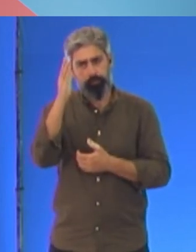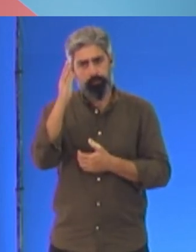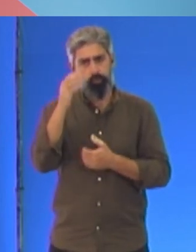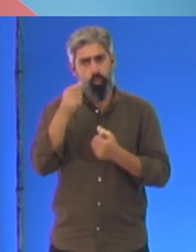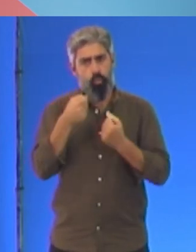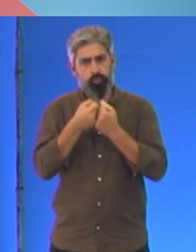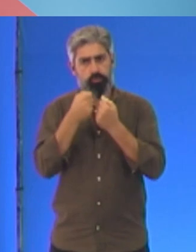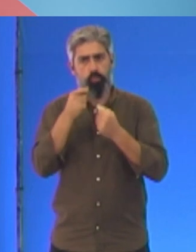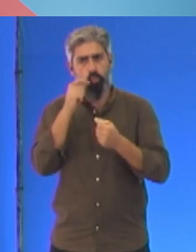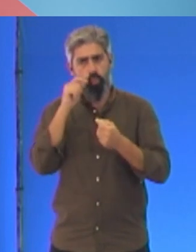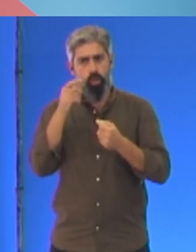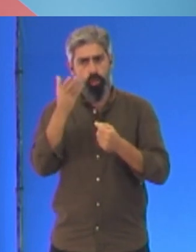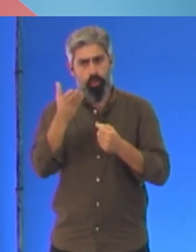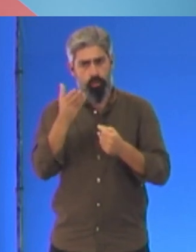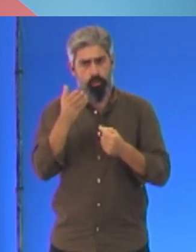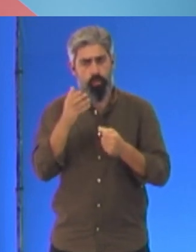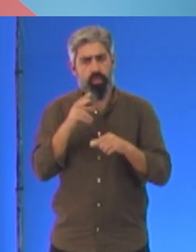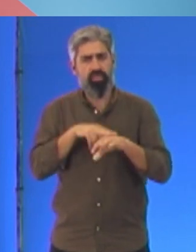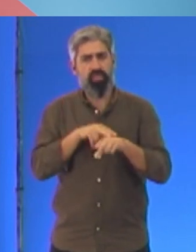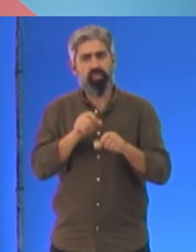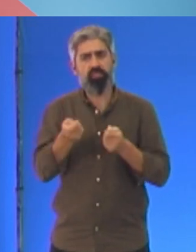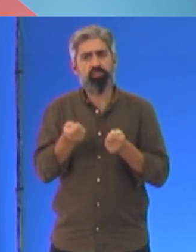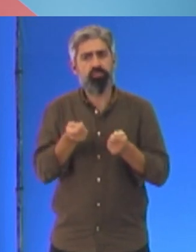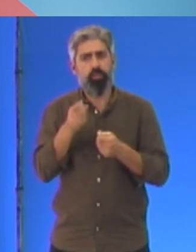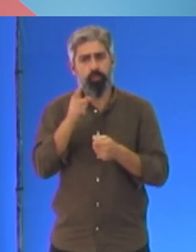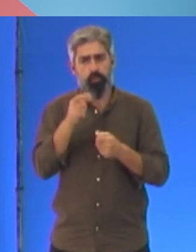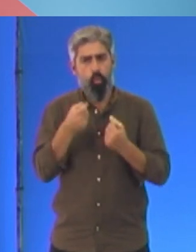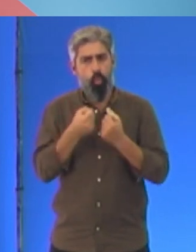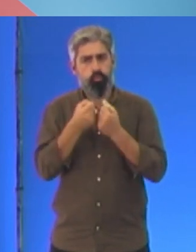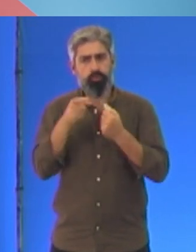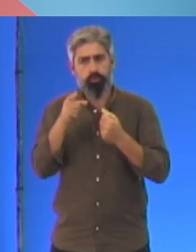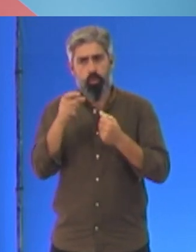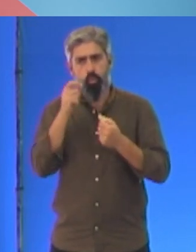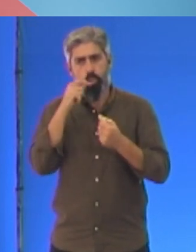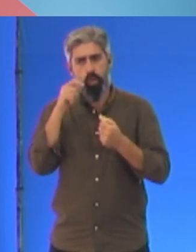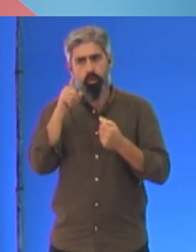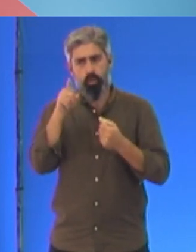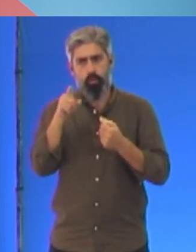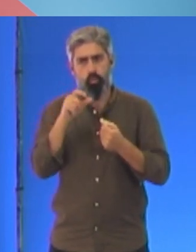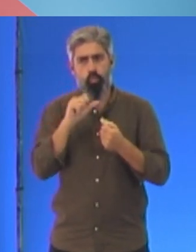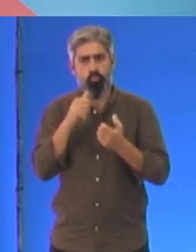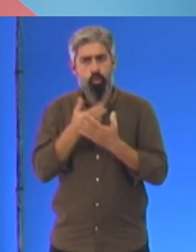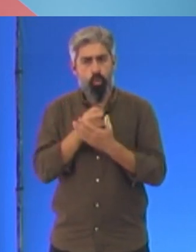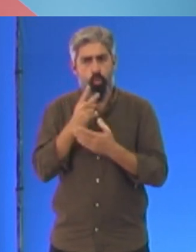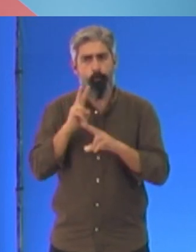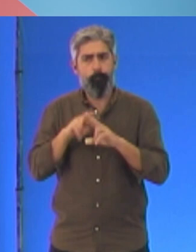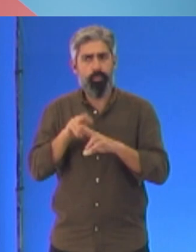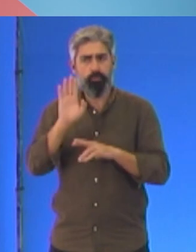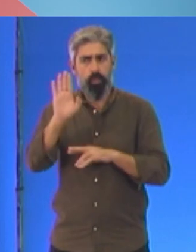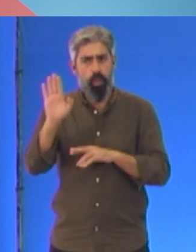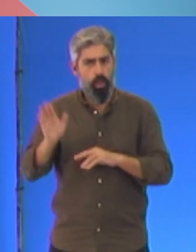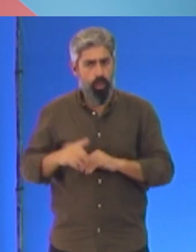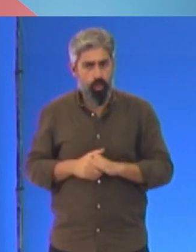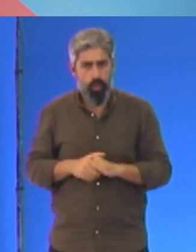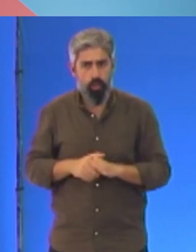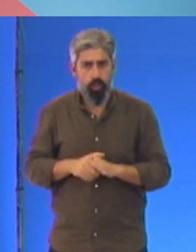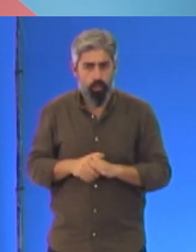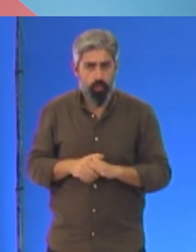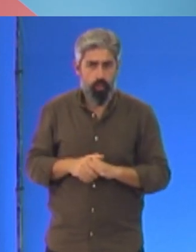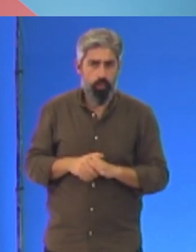a oposição craniana cujo dirigentes da oposição ucraniana ou estão mortos ou estão presos